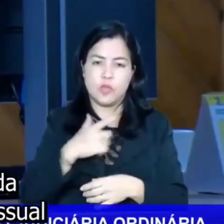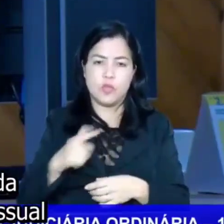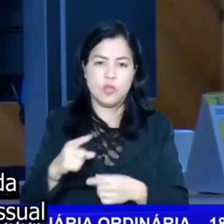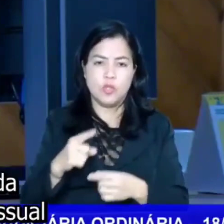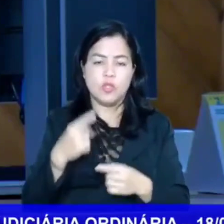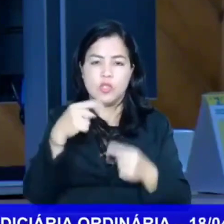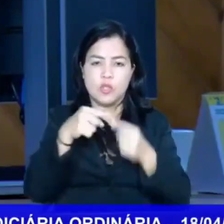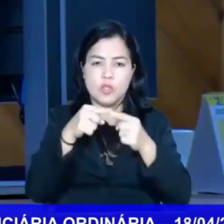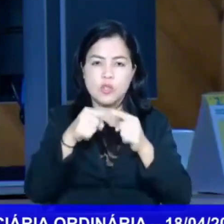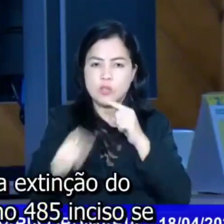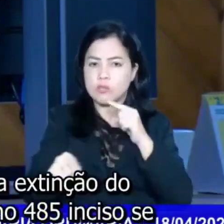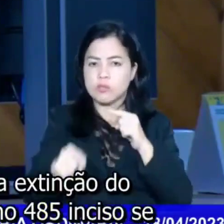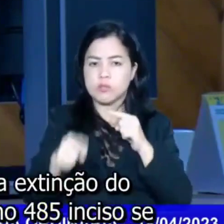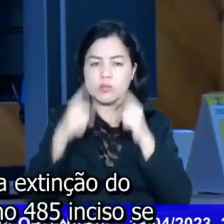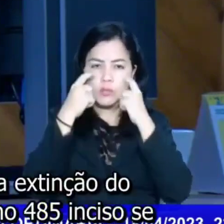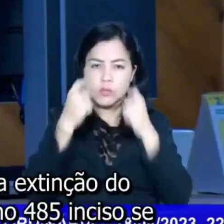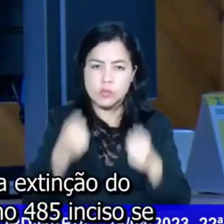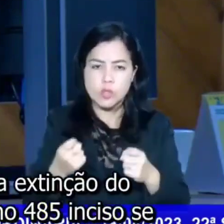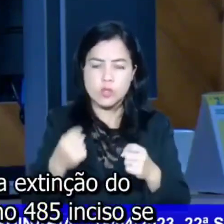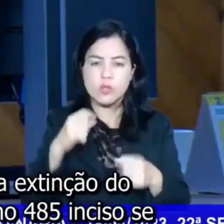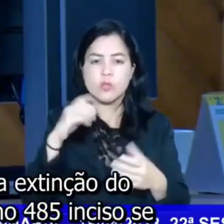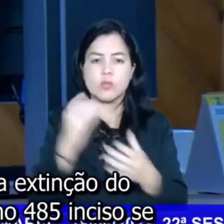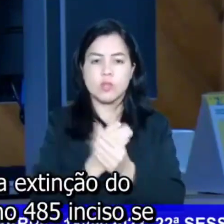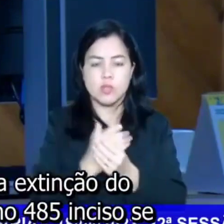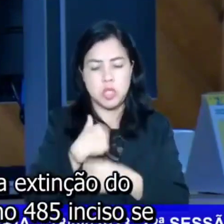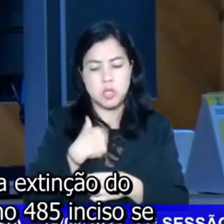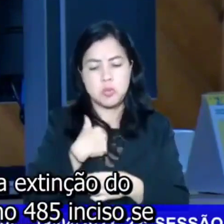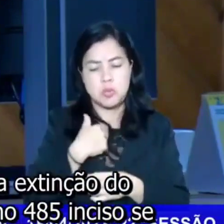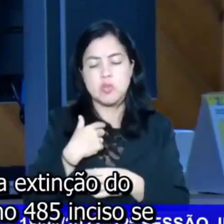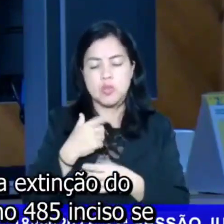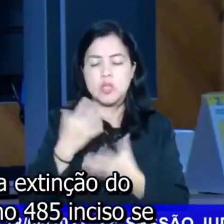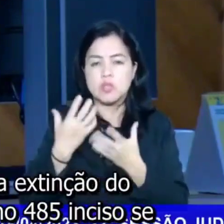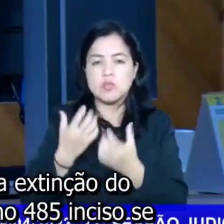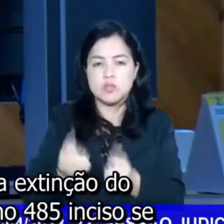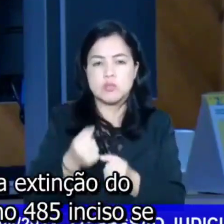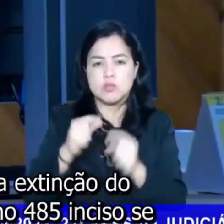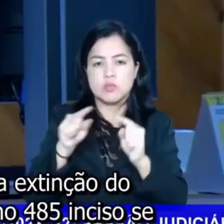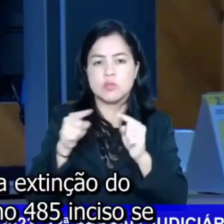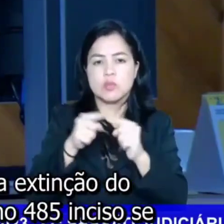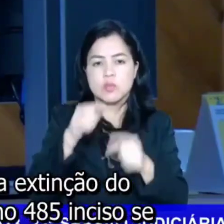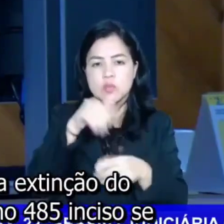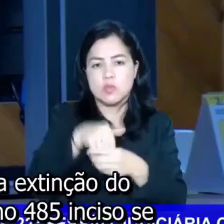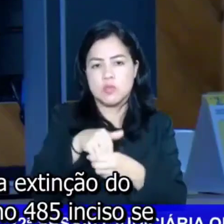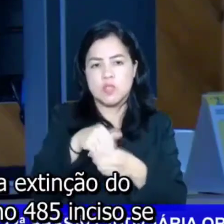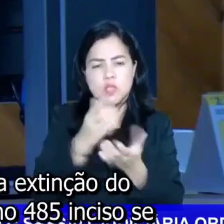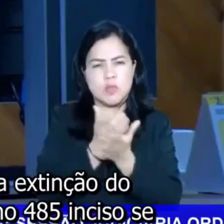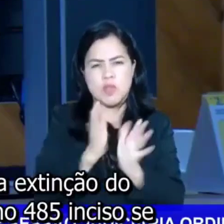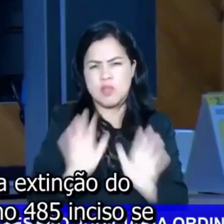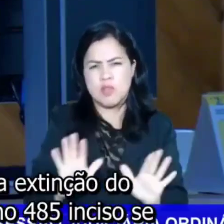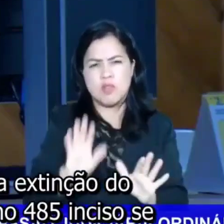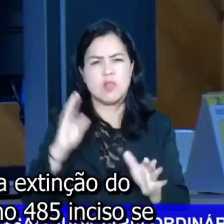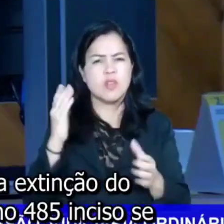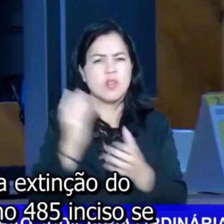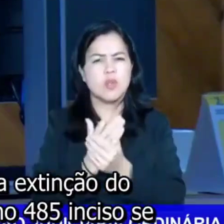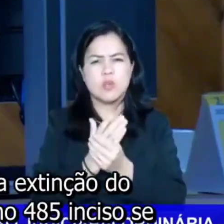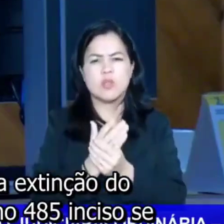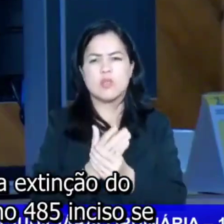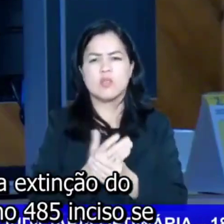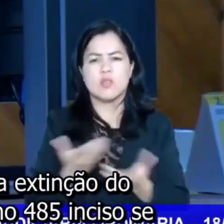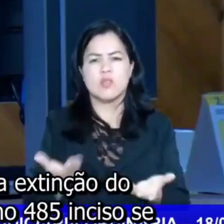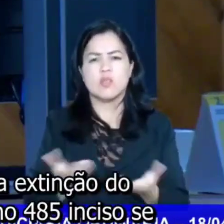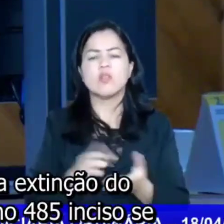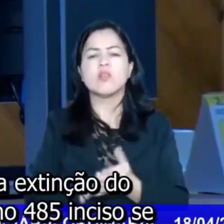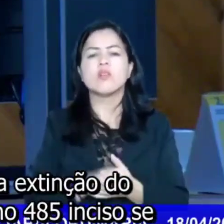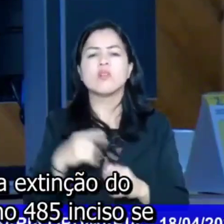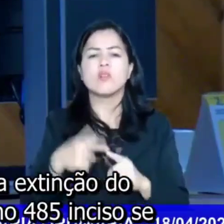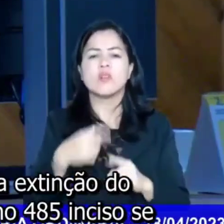interesse processual, estou acolhendo a preliminar suscitada e voto pela extinção do processo sem resolução do mérito, com